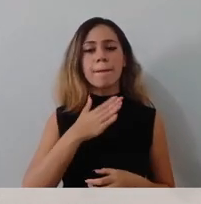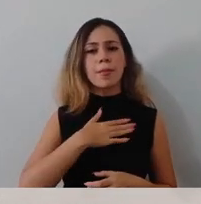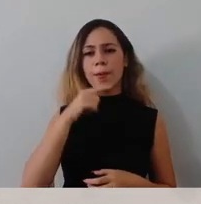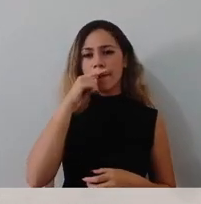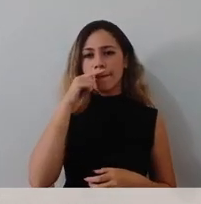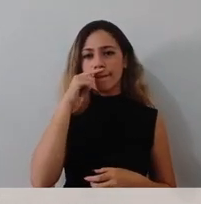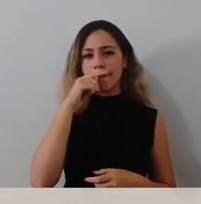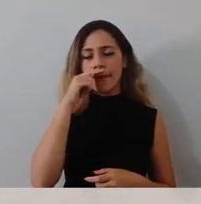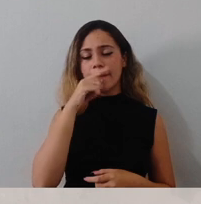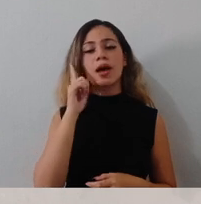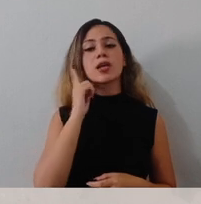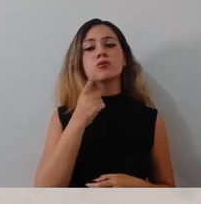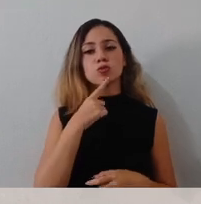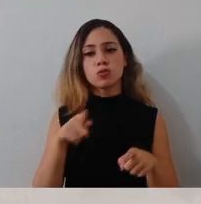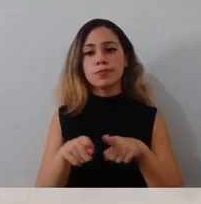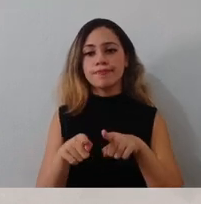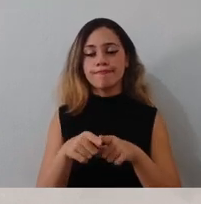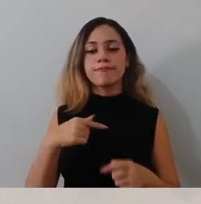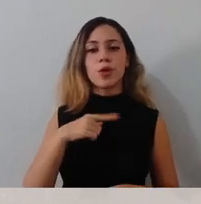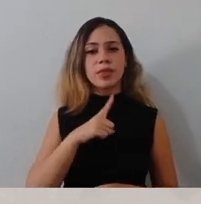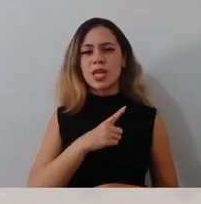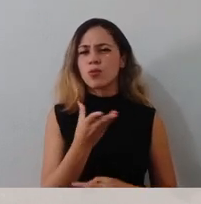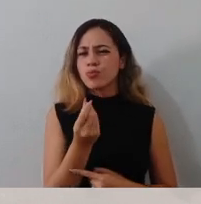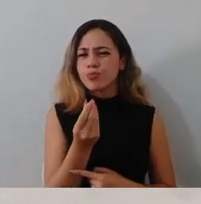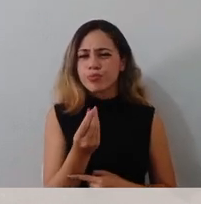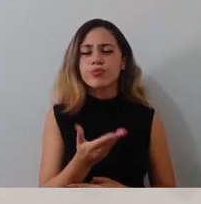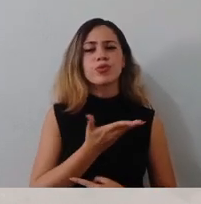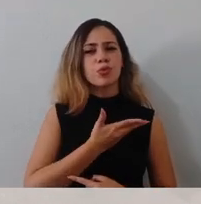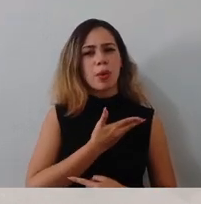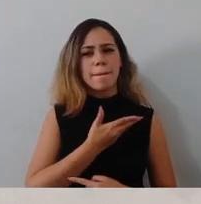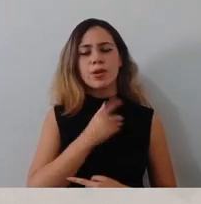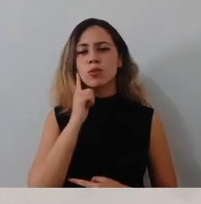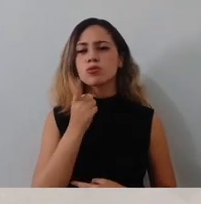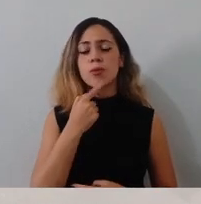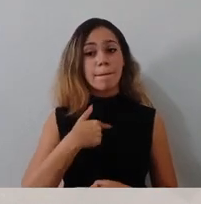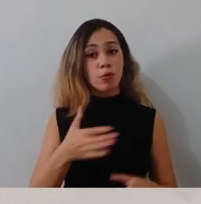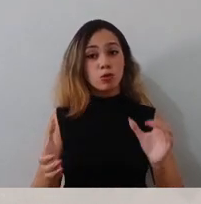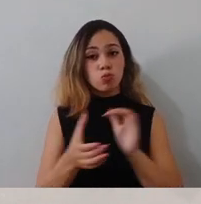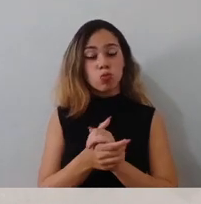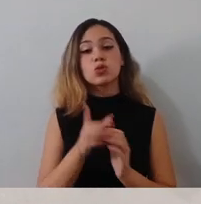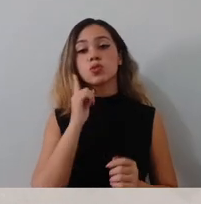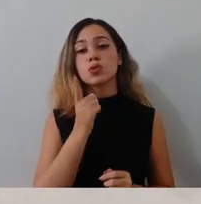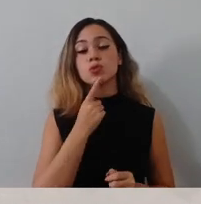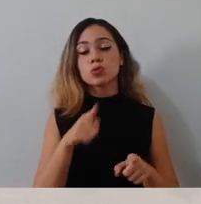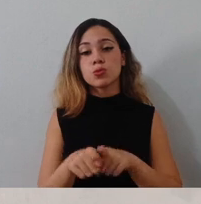surda, meu pai era deficiente auditivo, eu tenho muitos amigos surdos, meu esposo é